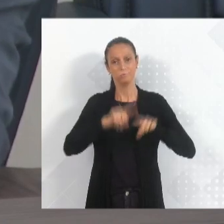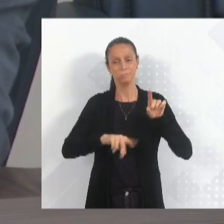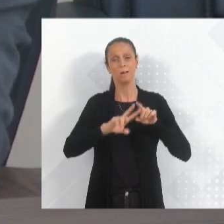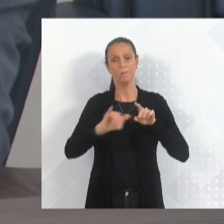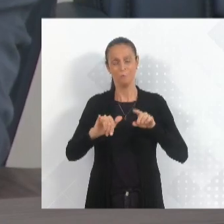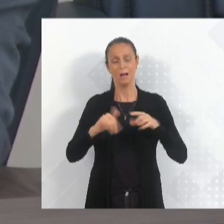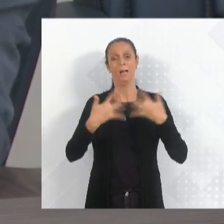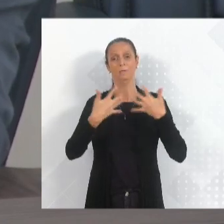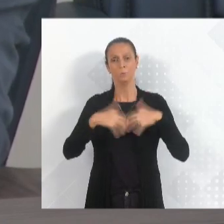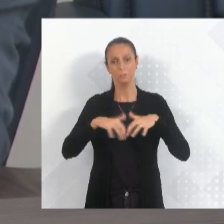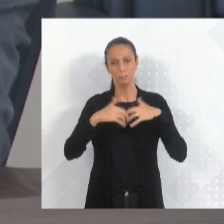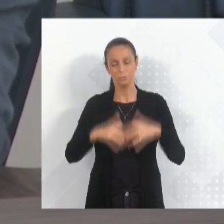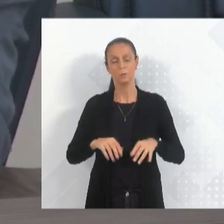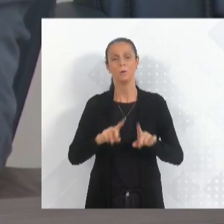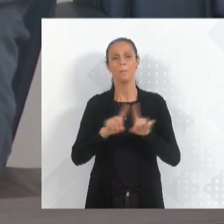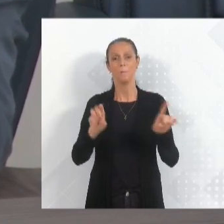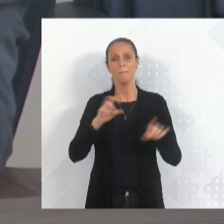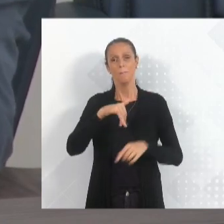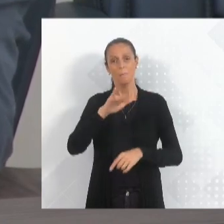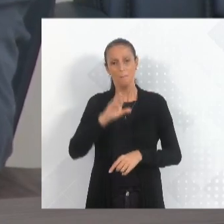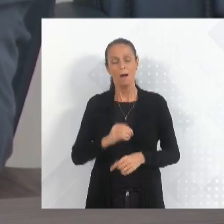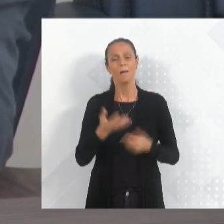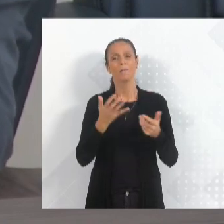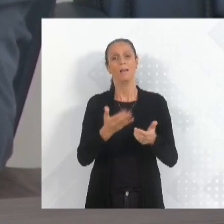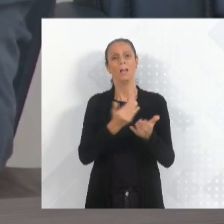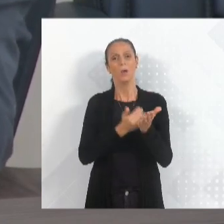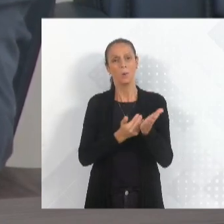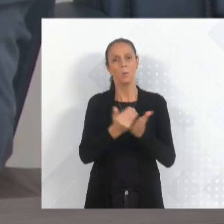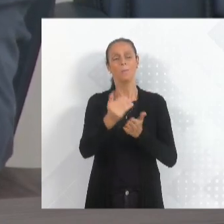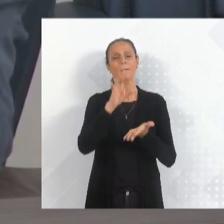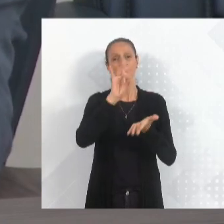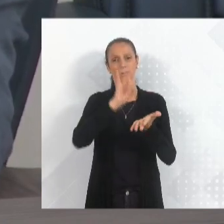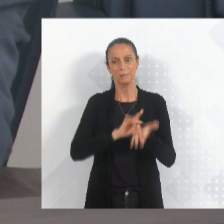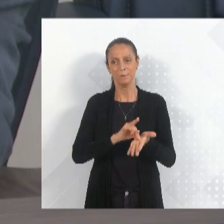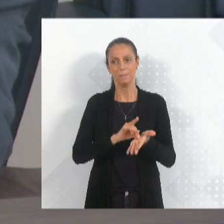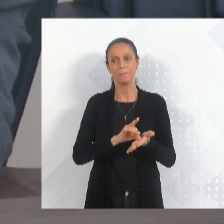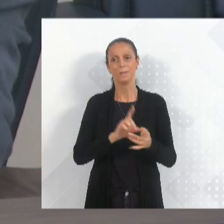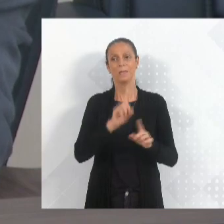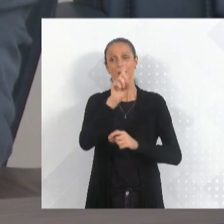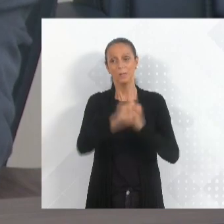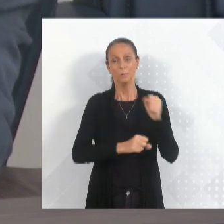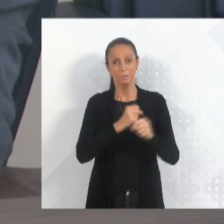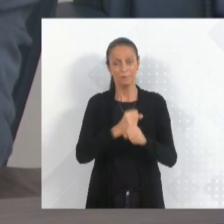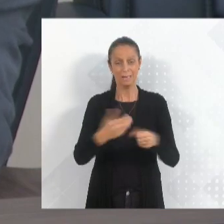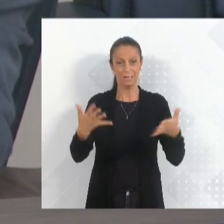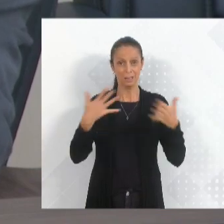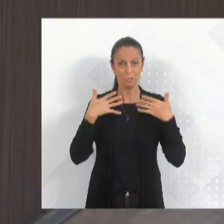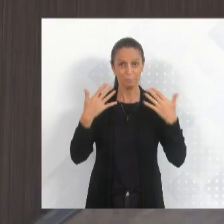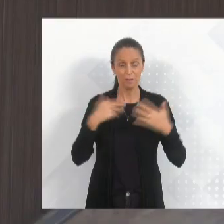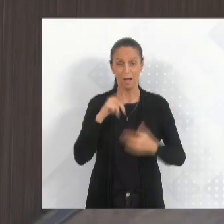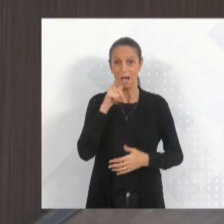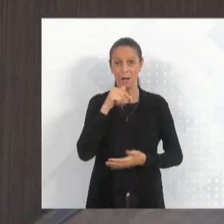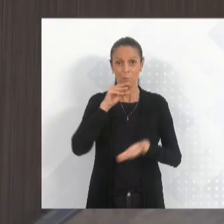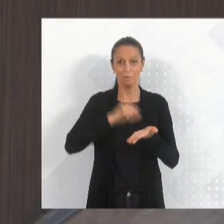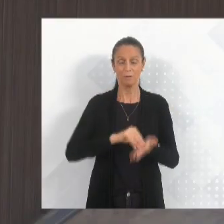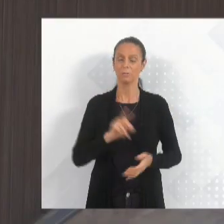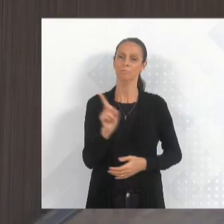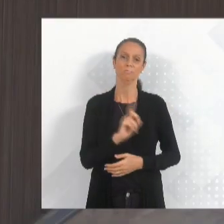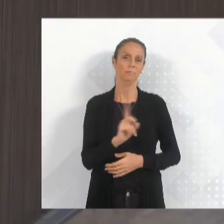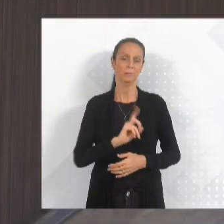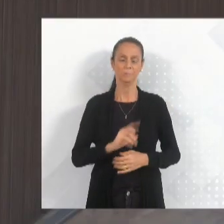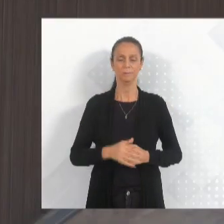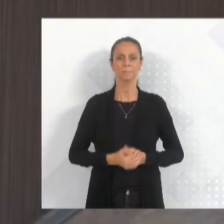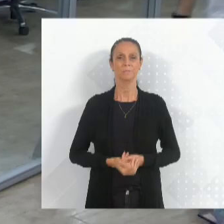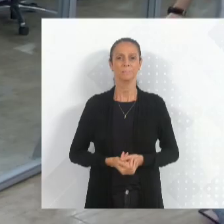isso publicado, e com certeza no verão não vai faltar água. Obrigado. Convido o vereador Nazato para fazer uso da palavra.